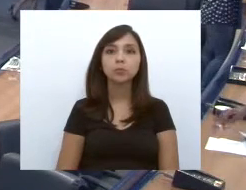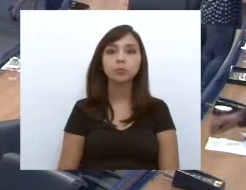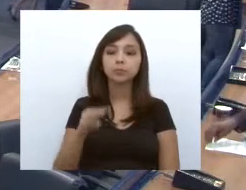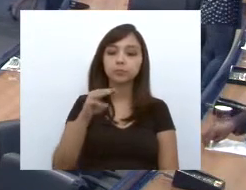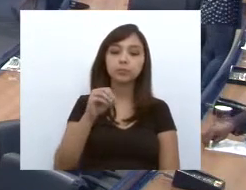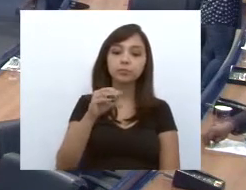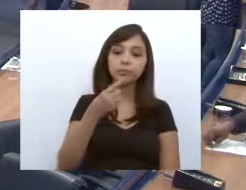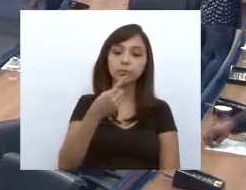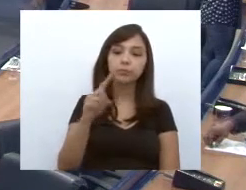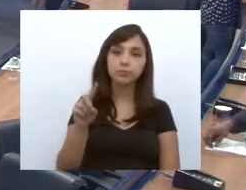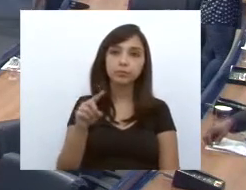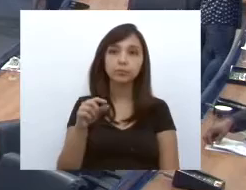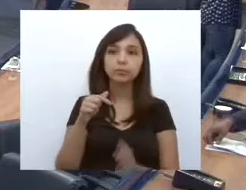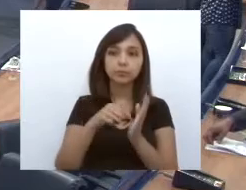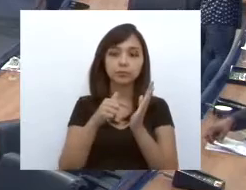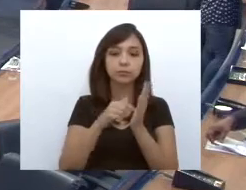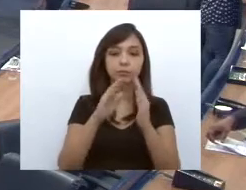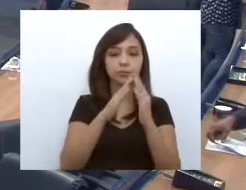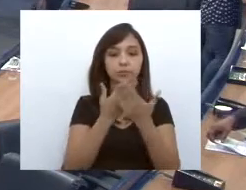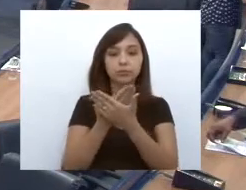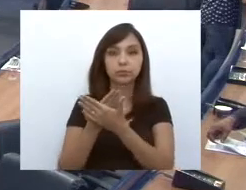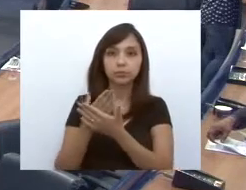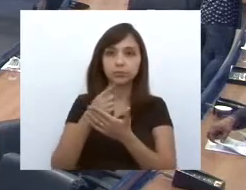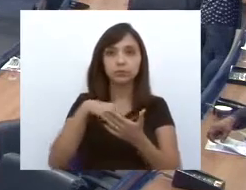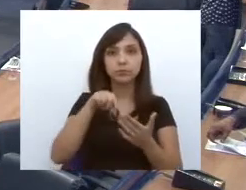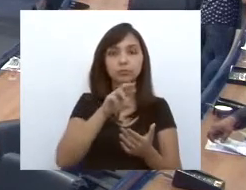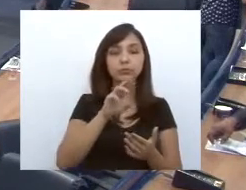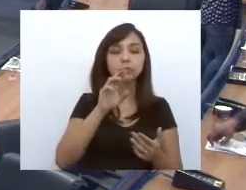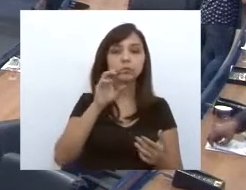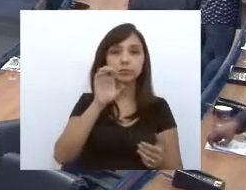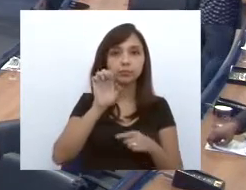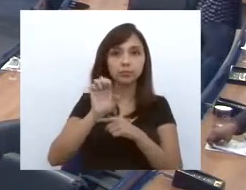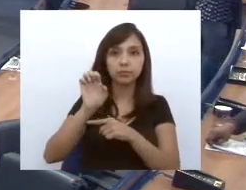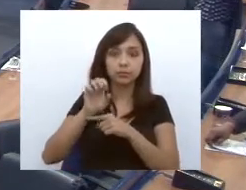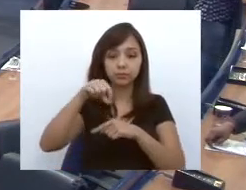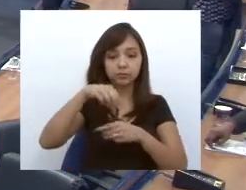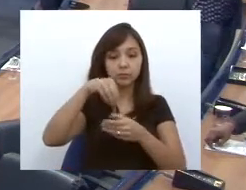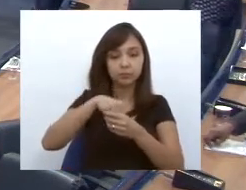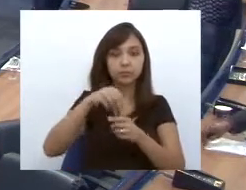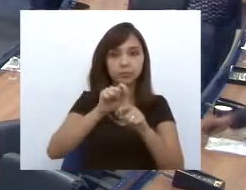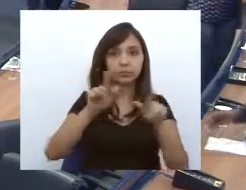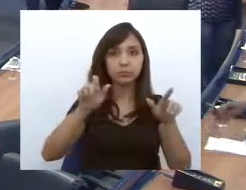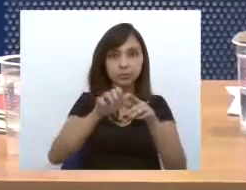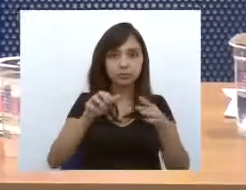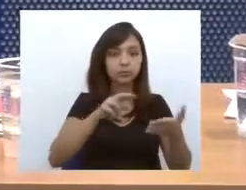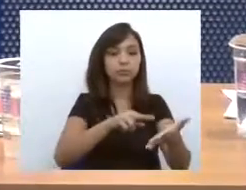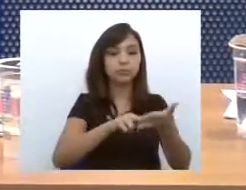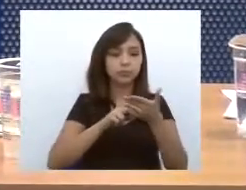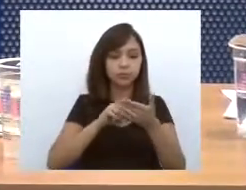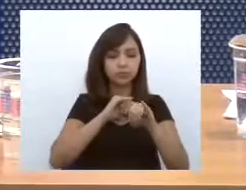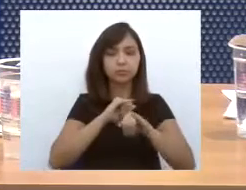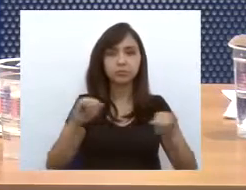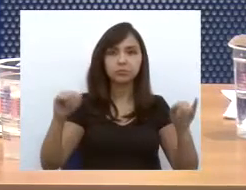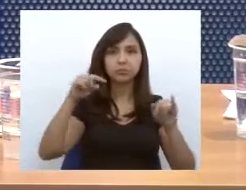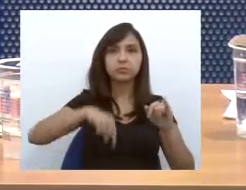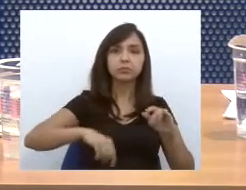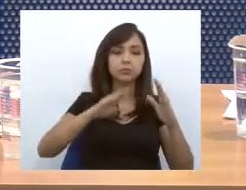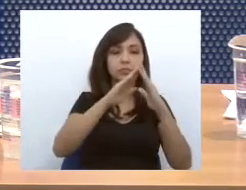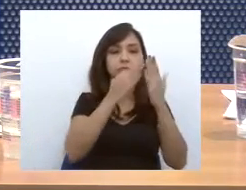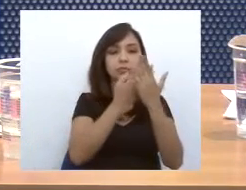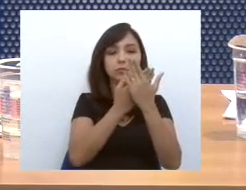Moção. Considerando que escolas da rede estadual existente no município de Guarulhos receberam um comunicado de que serão